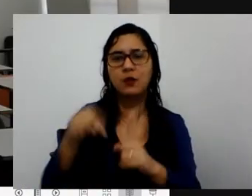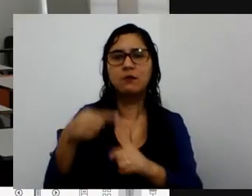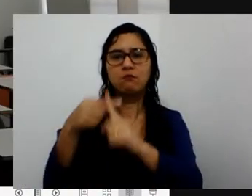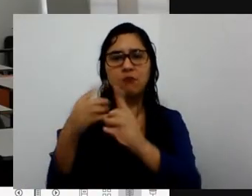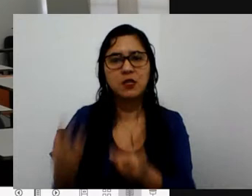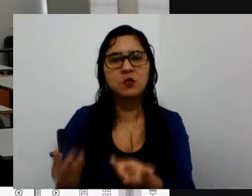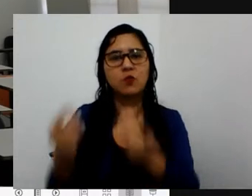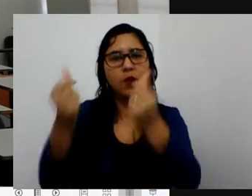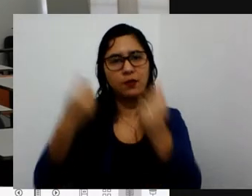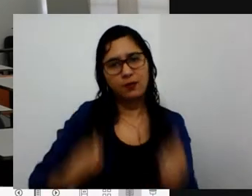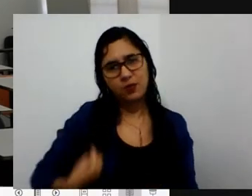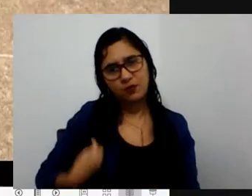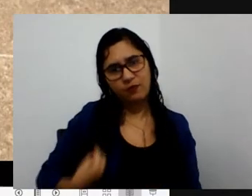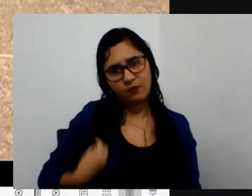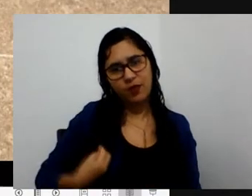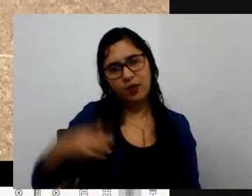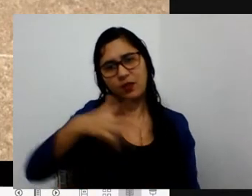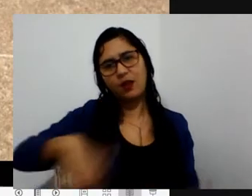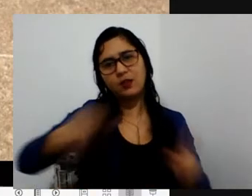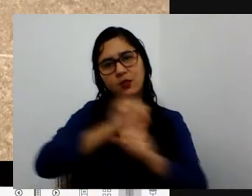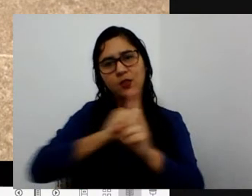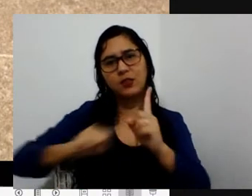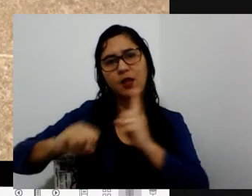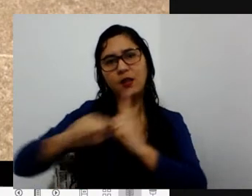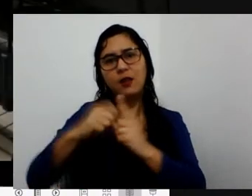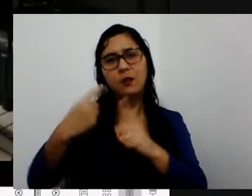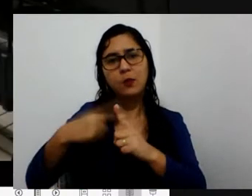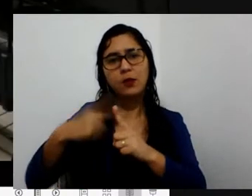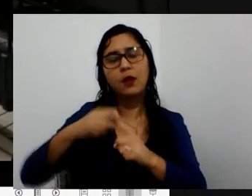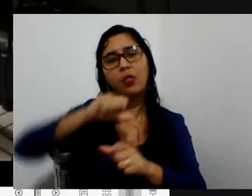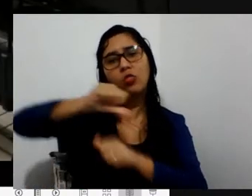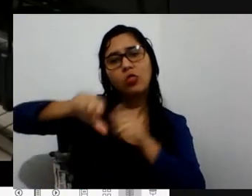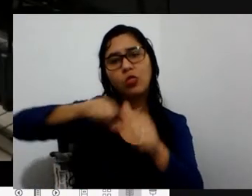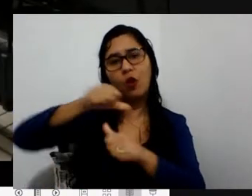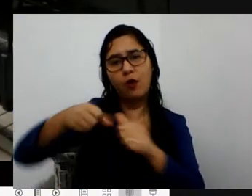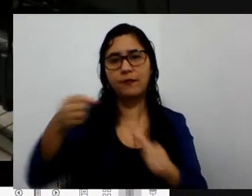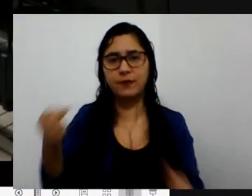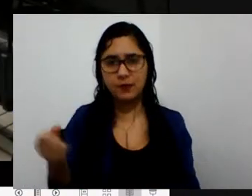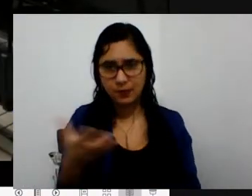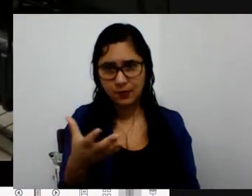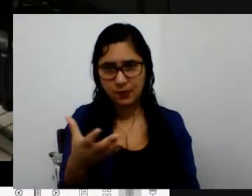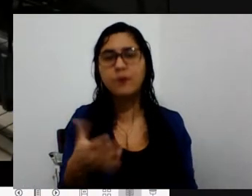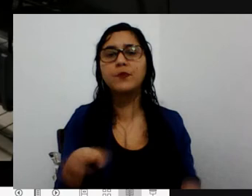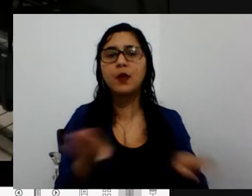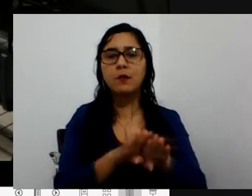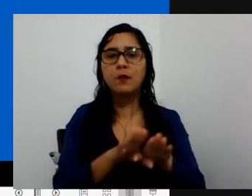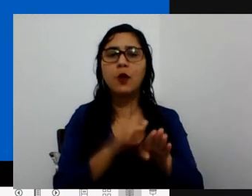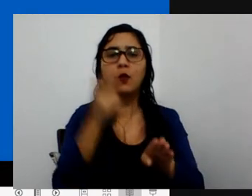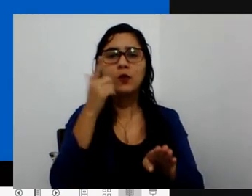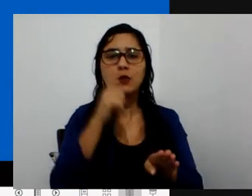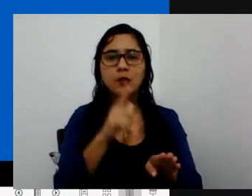para a sociedade, através do fortalecimento de inovação. Conquista da unidade Embrapi